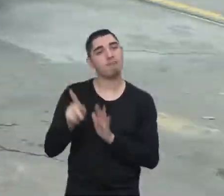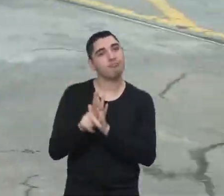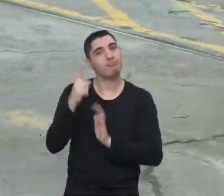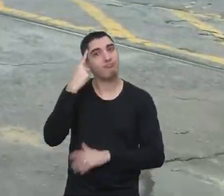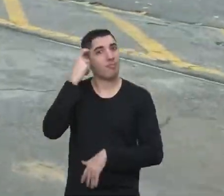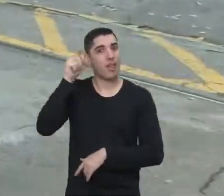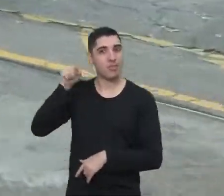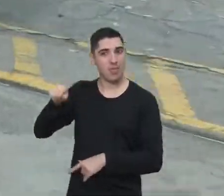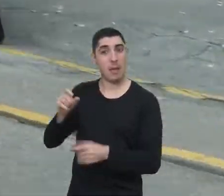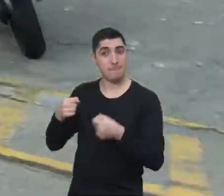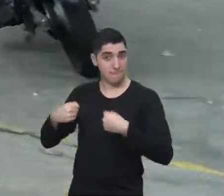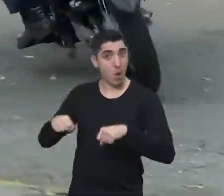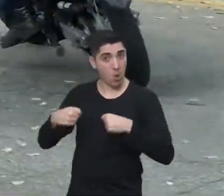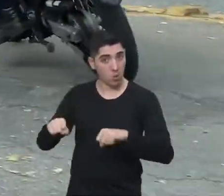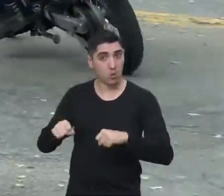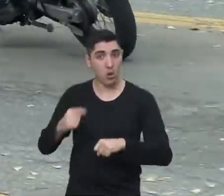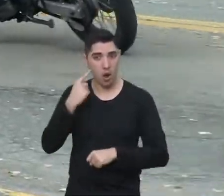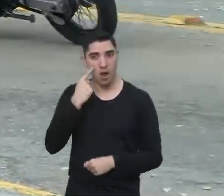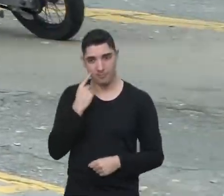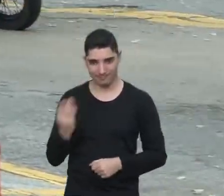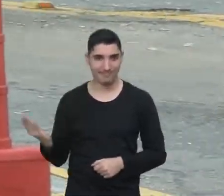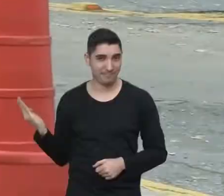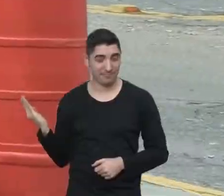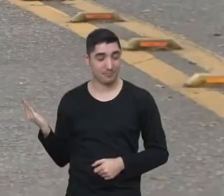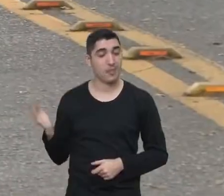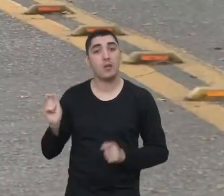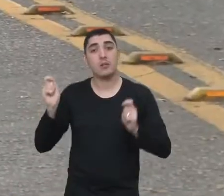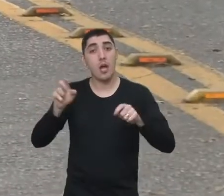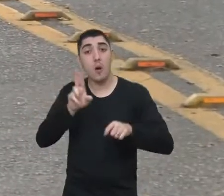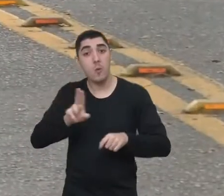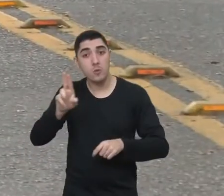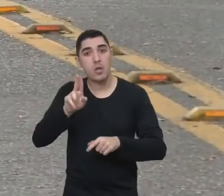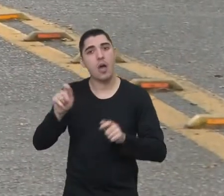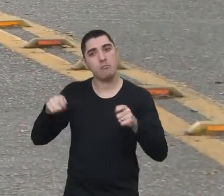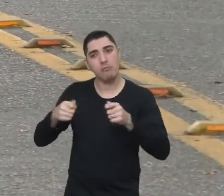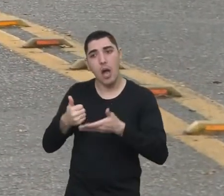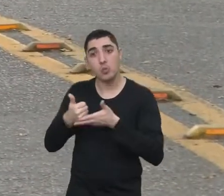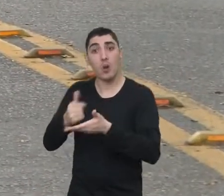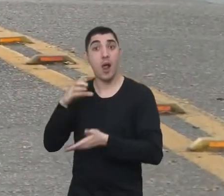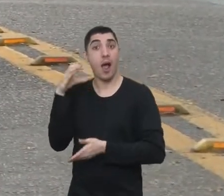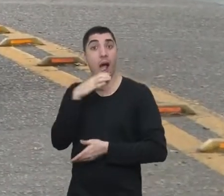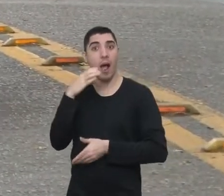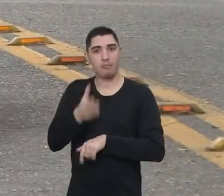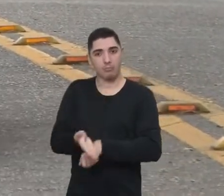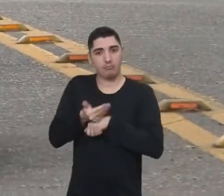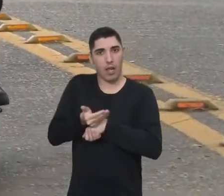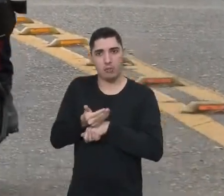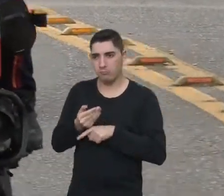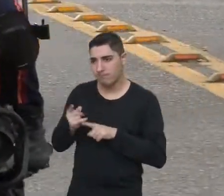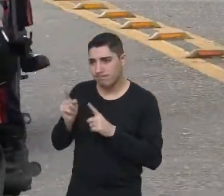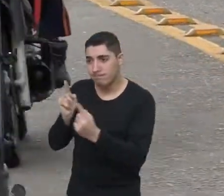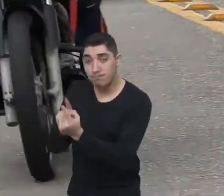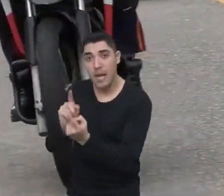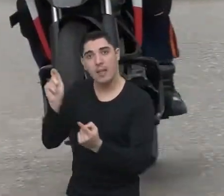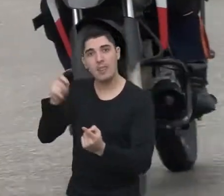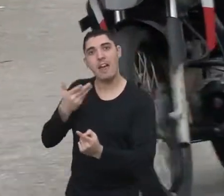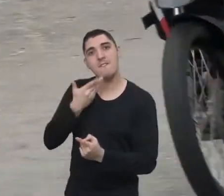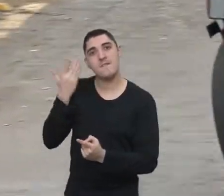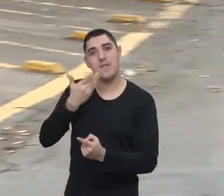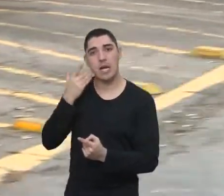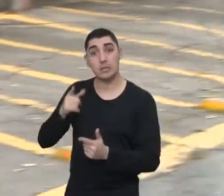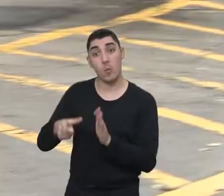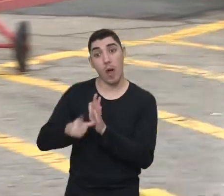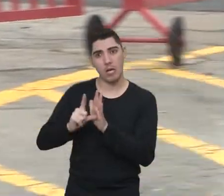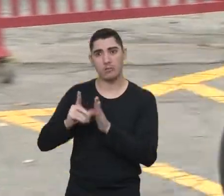da motolância, que motos como essas daqui sejam utilizadas como socorro primário, uma forma de otimizar o tempo